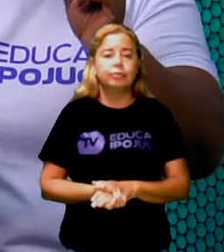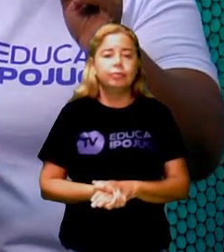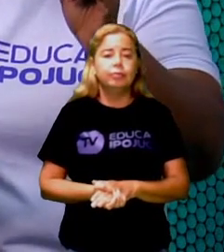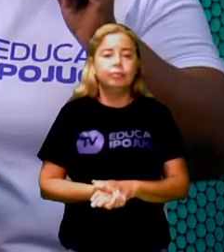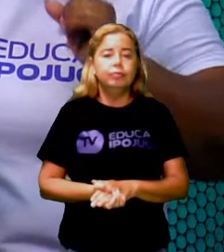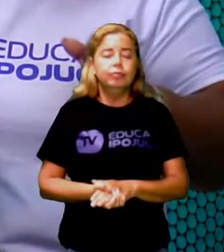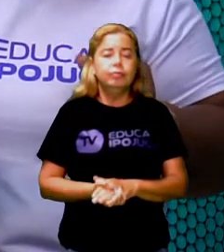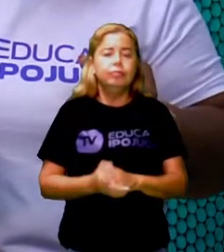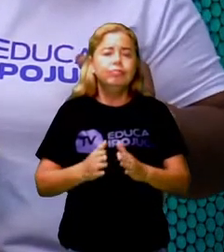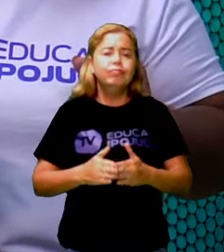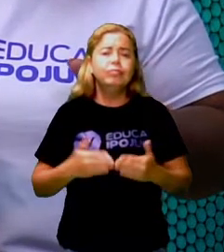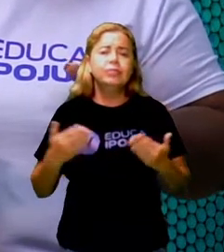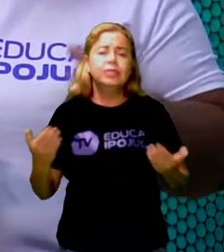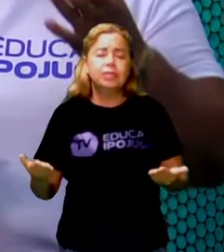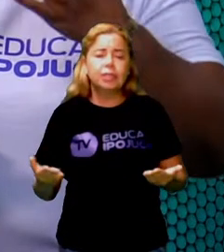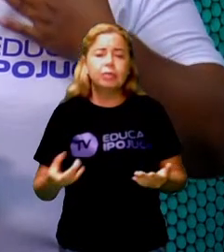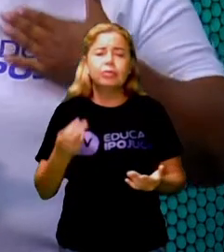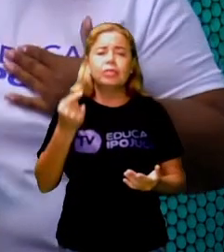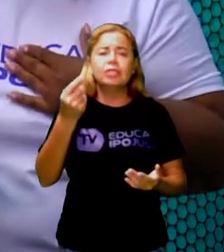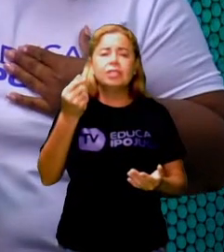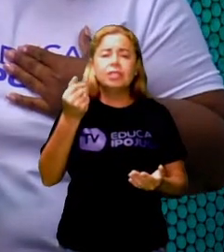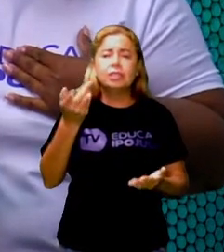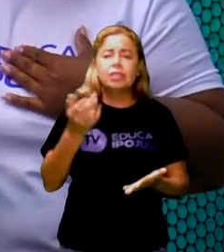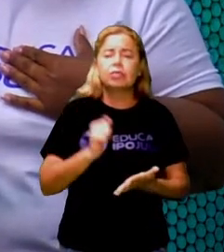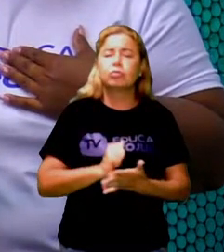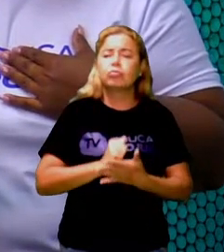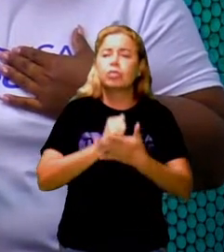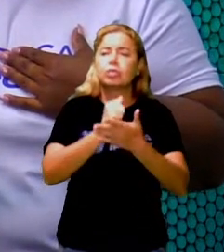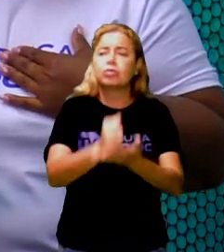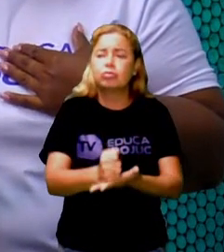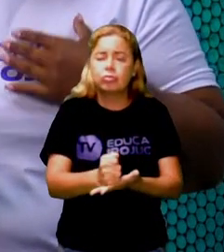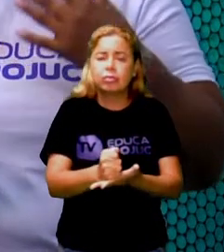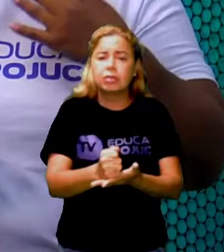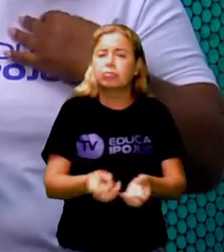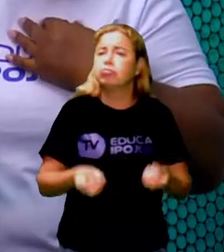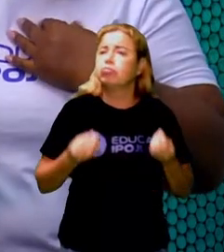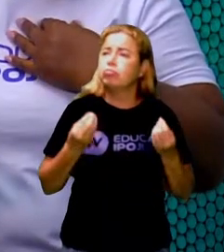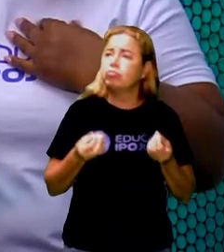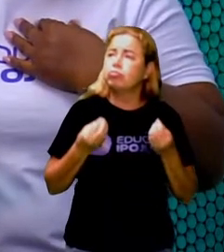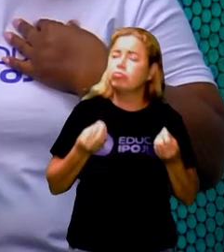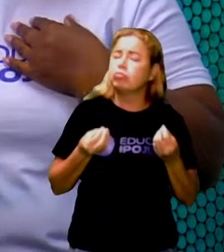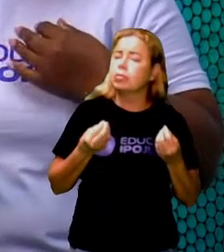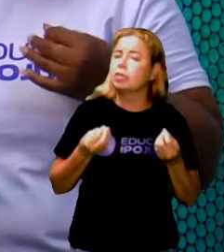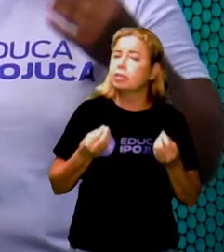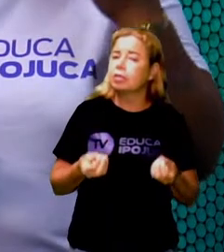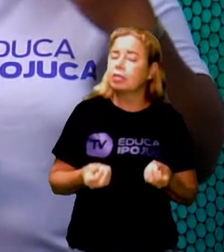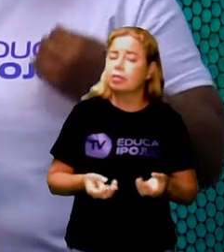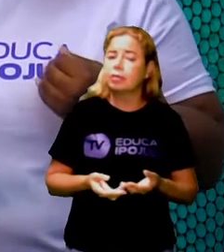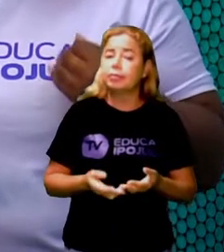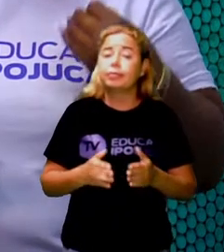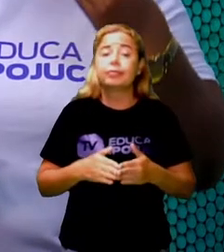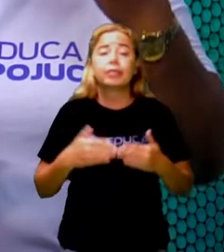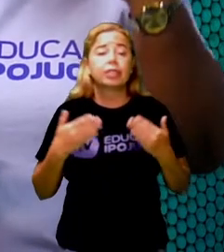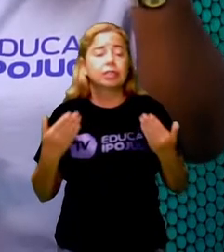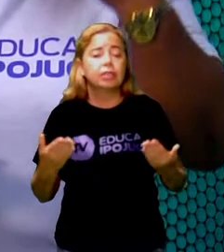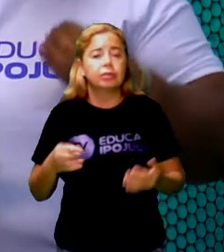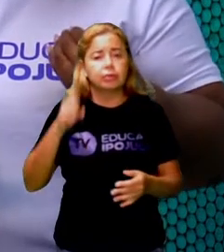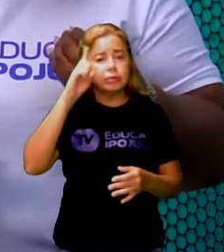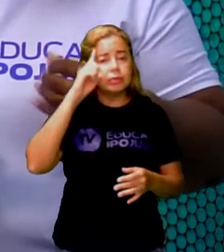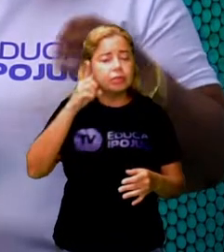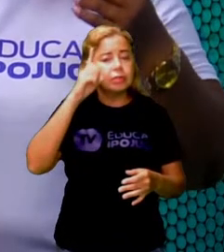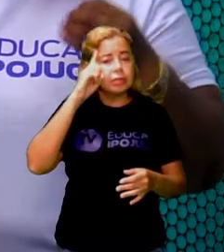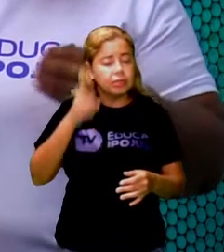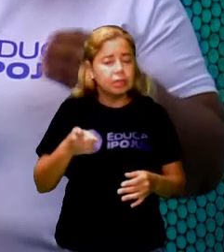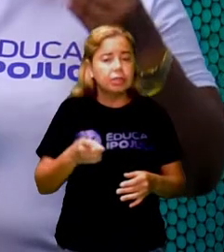para que serve o dinheiro? No nosso dia a dia, né, como seres humanos, utilizamos